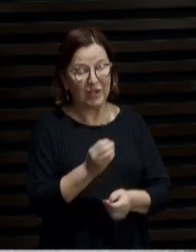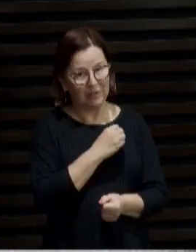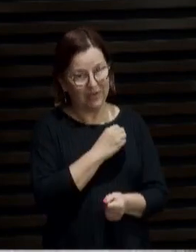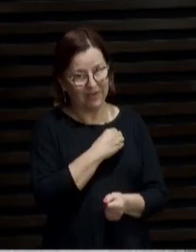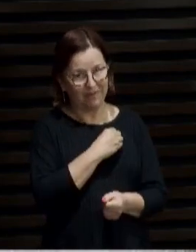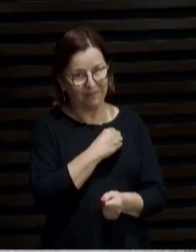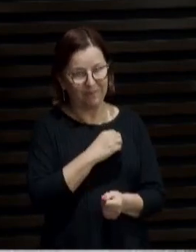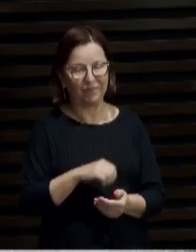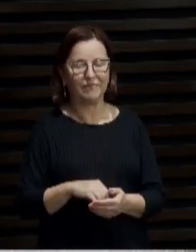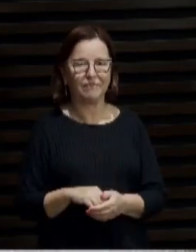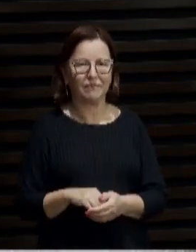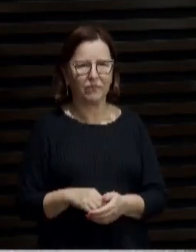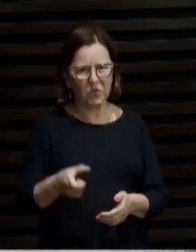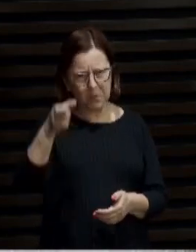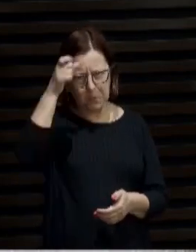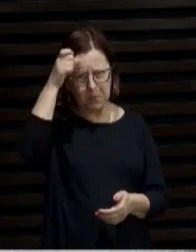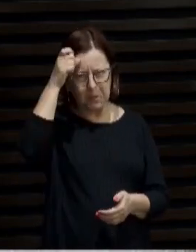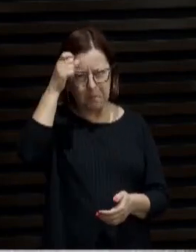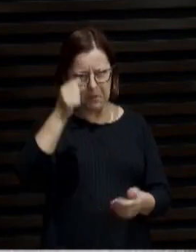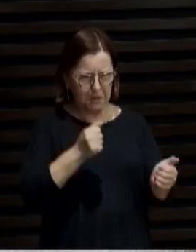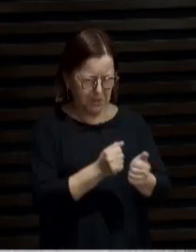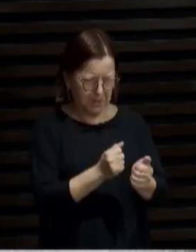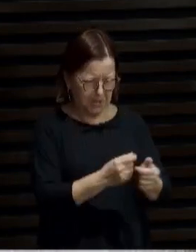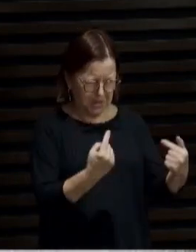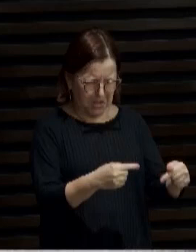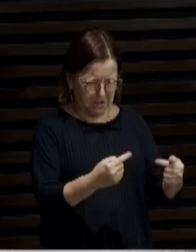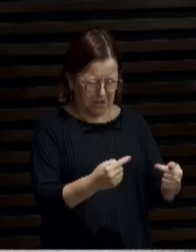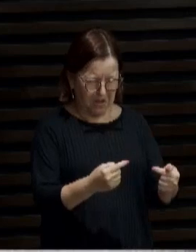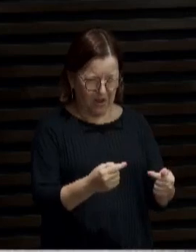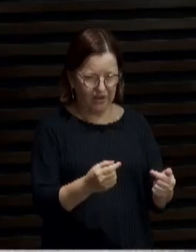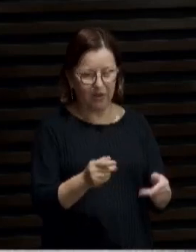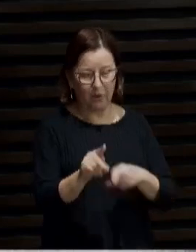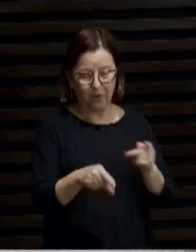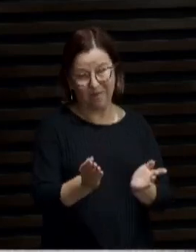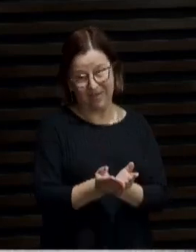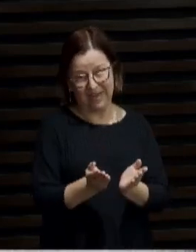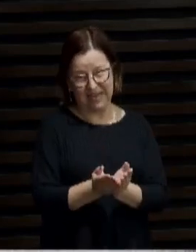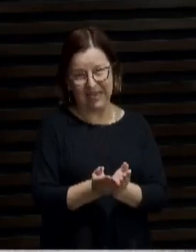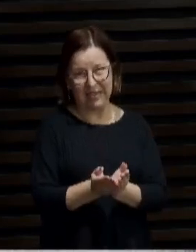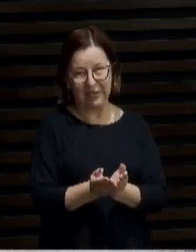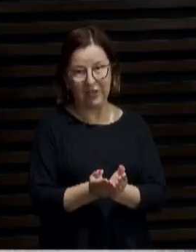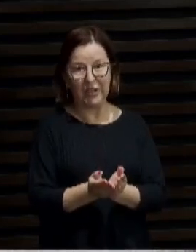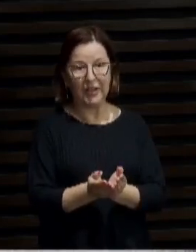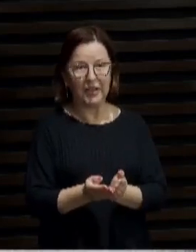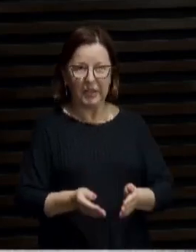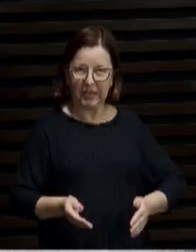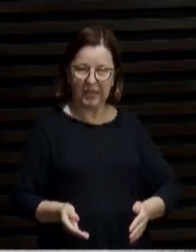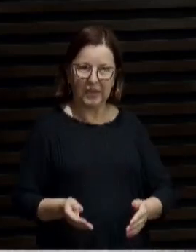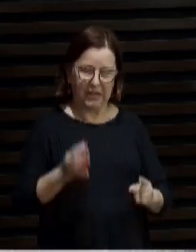Ele persegue a igreja, tentando levá-la movido pelo medo, movido pelo